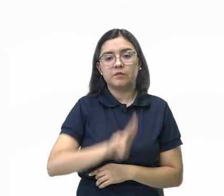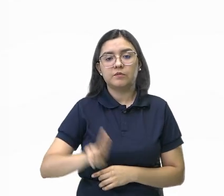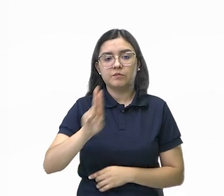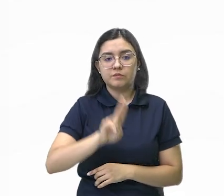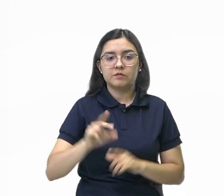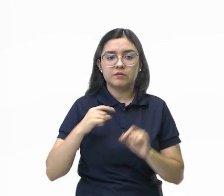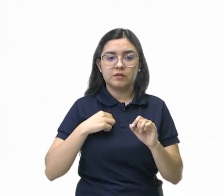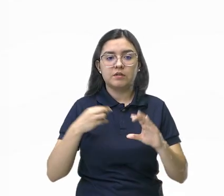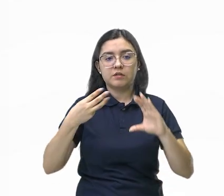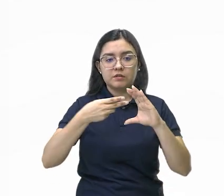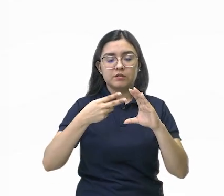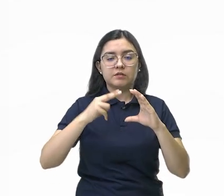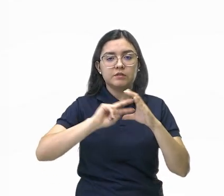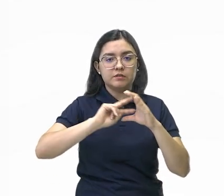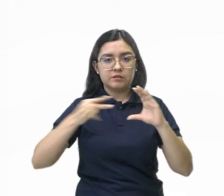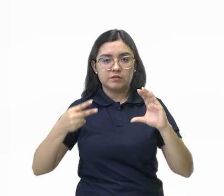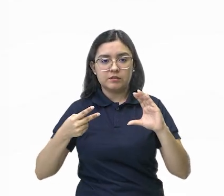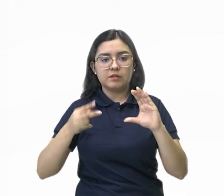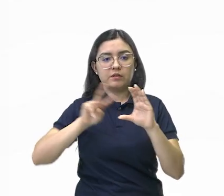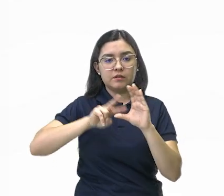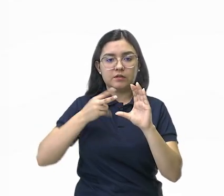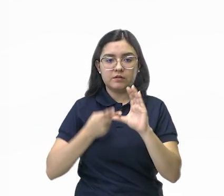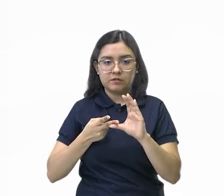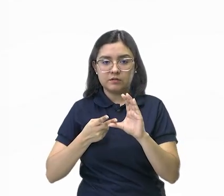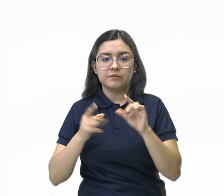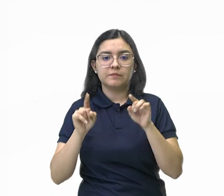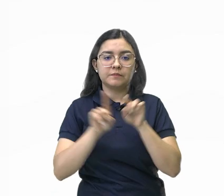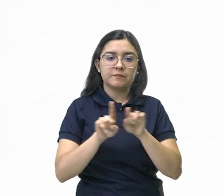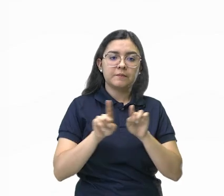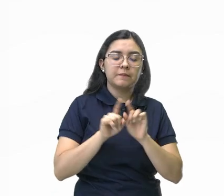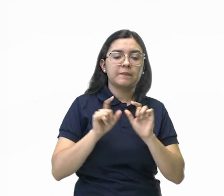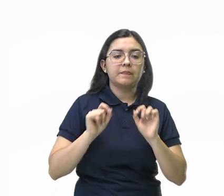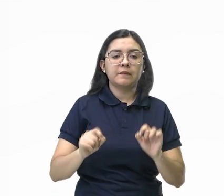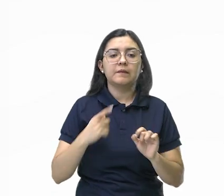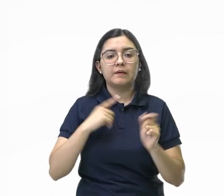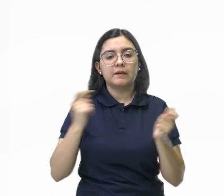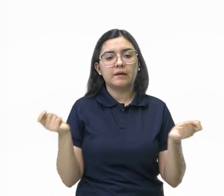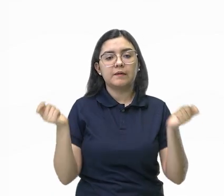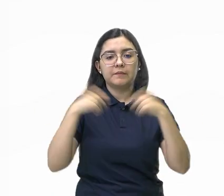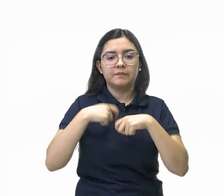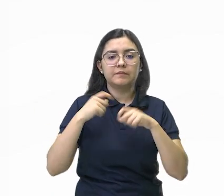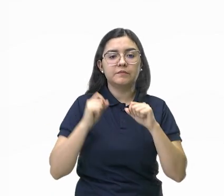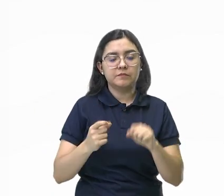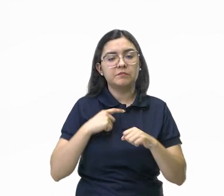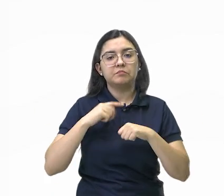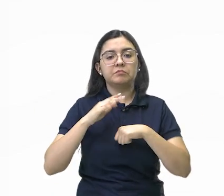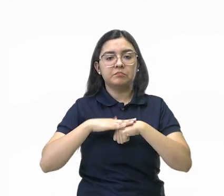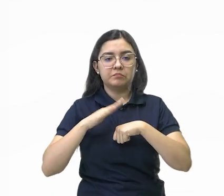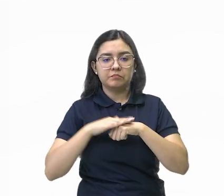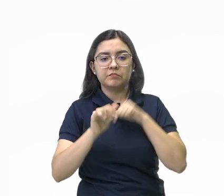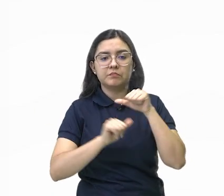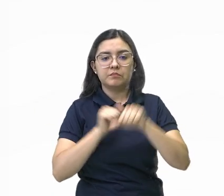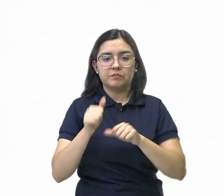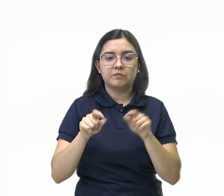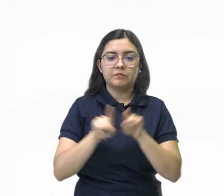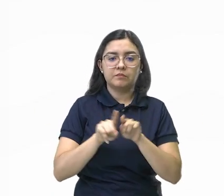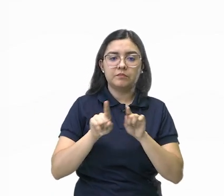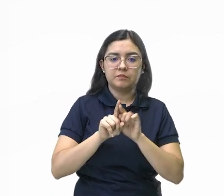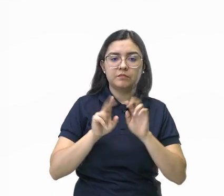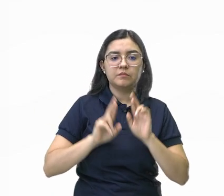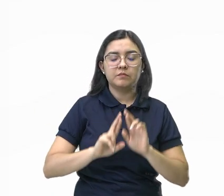células-tronco, que são células indiferenciadas, capazes de autorrenovação e diferenciação em